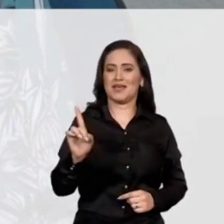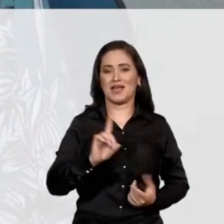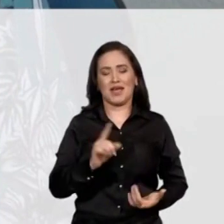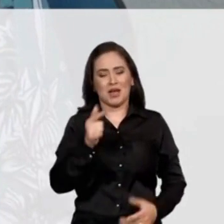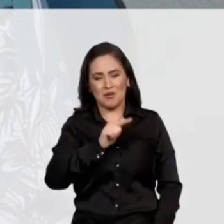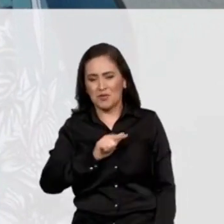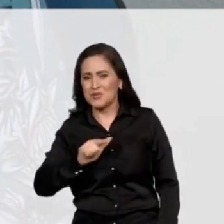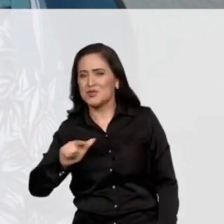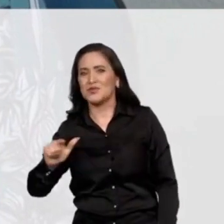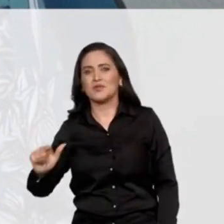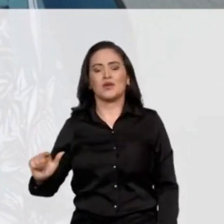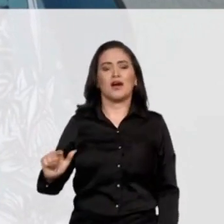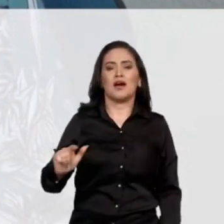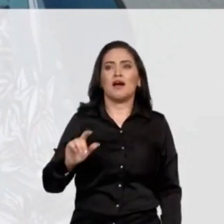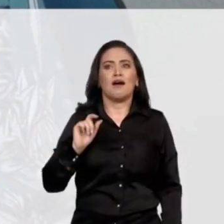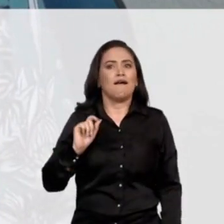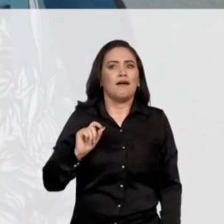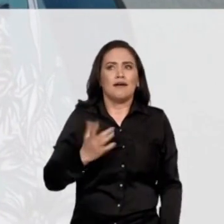querem mais